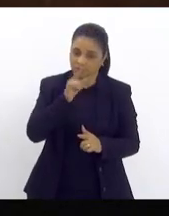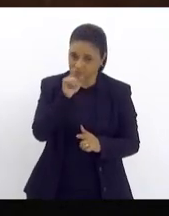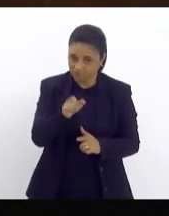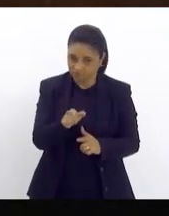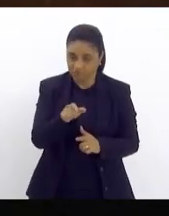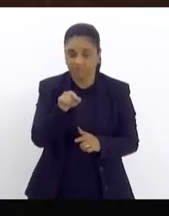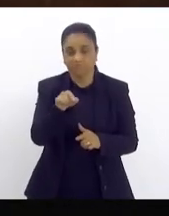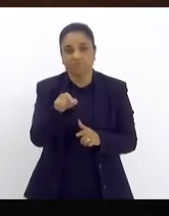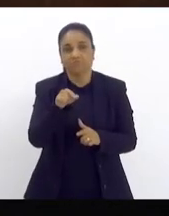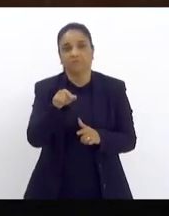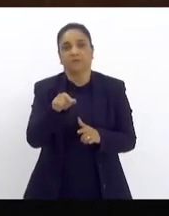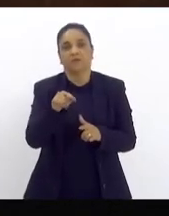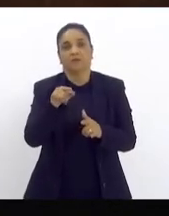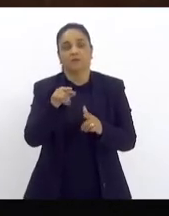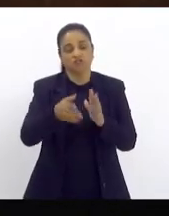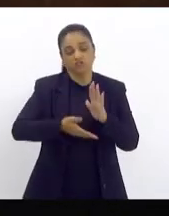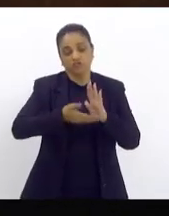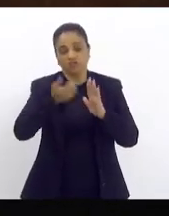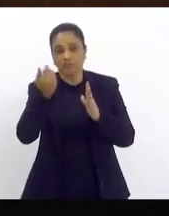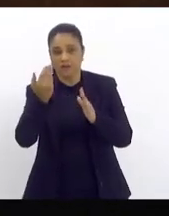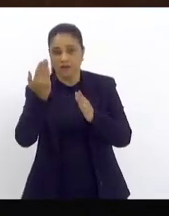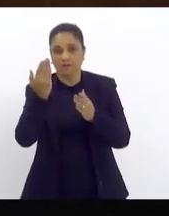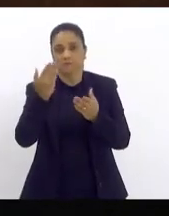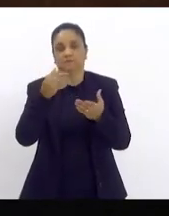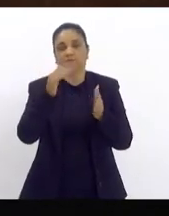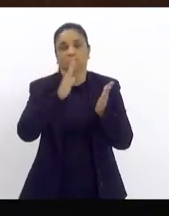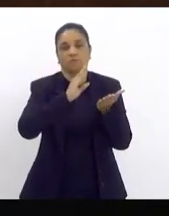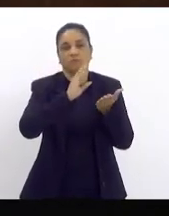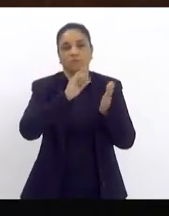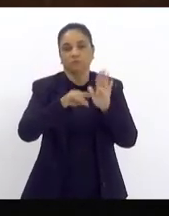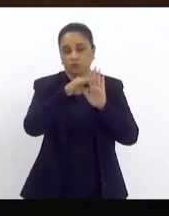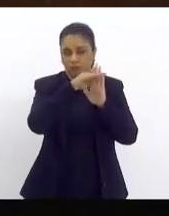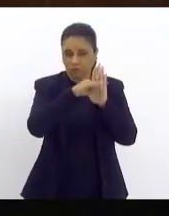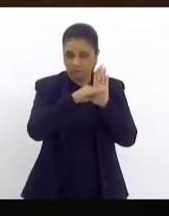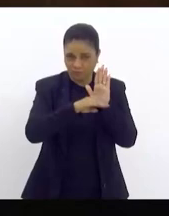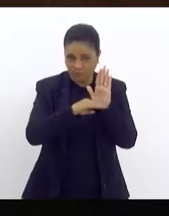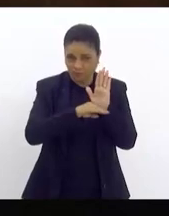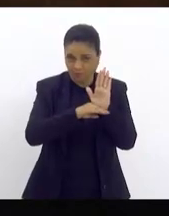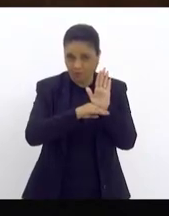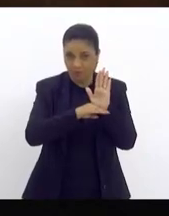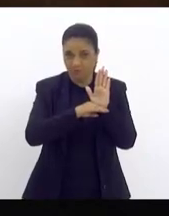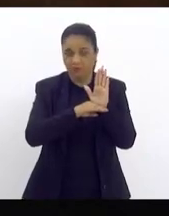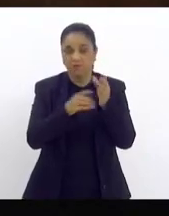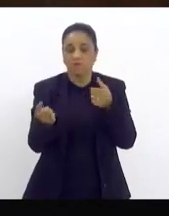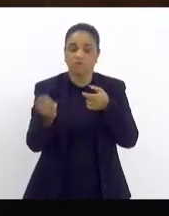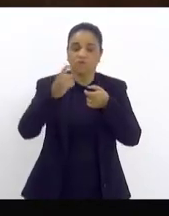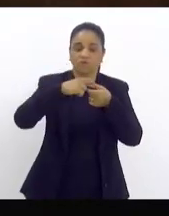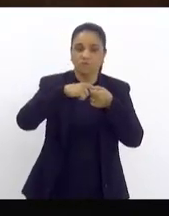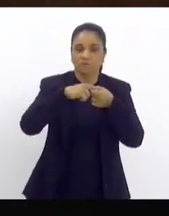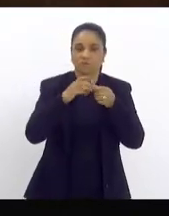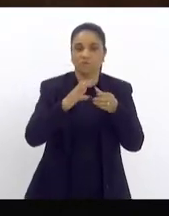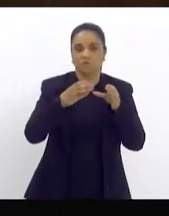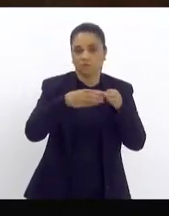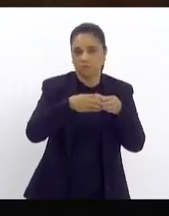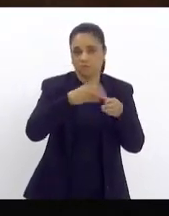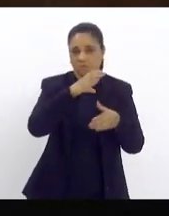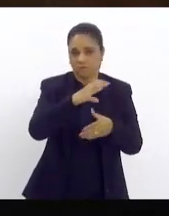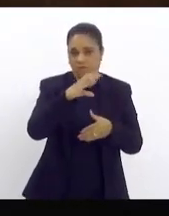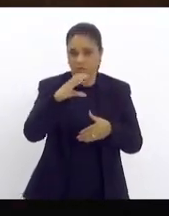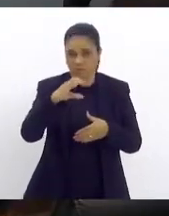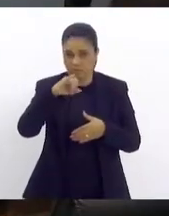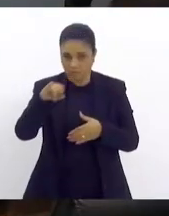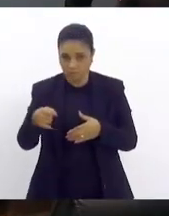tirasse de pauta remetesse a ccj para examinar prejudicabilidade na rotina que a gente tem feito aqui